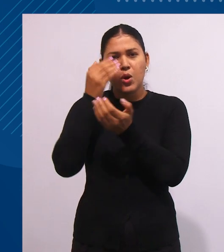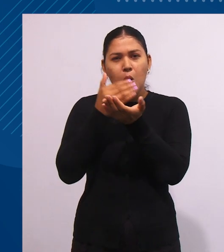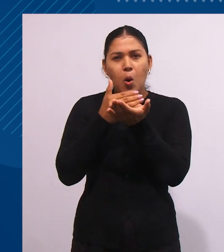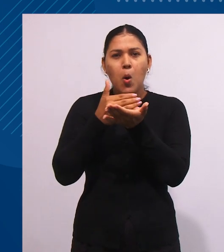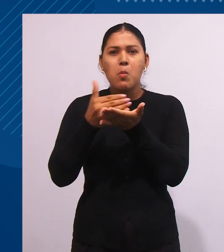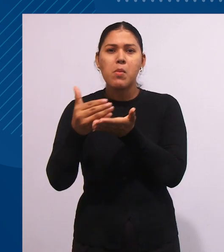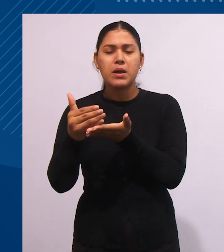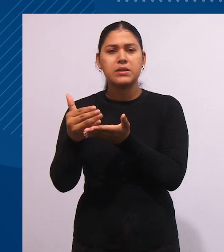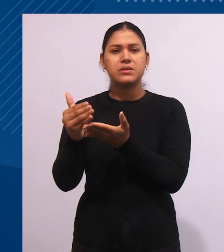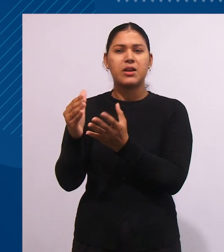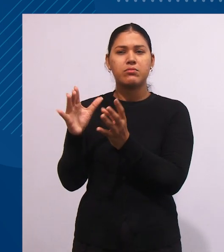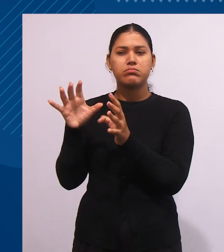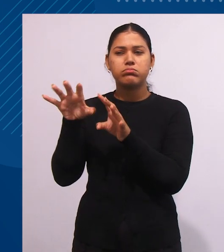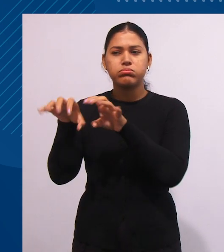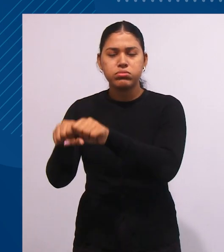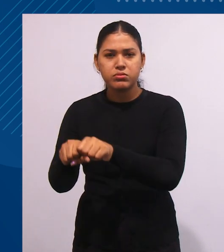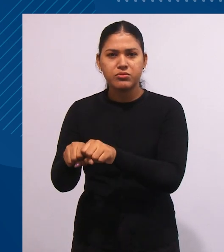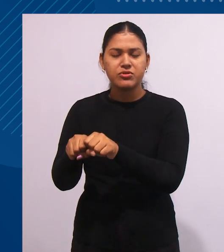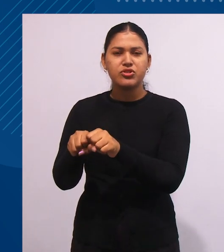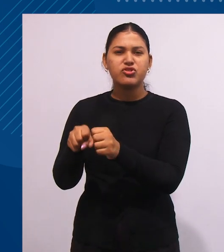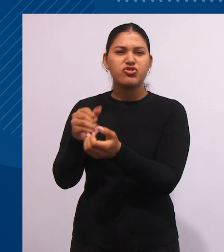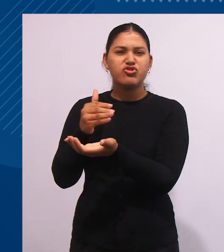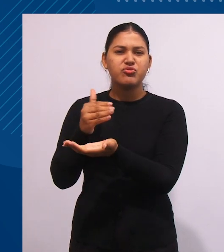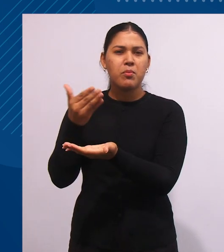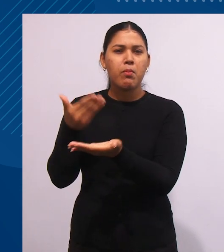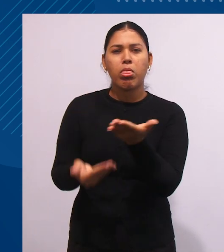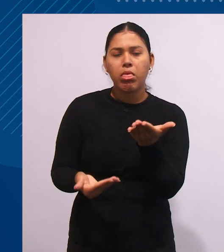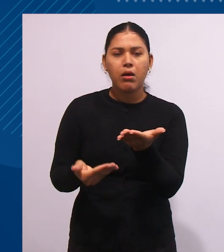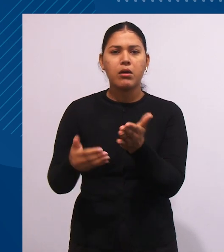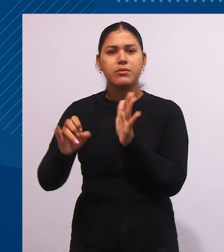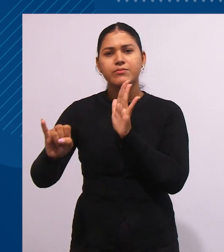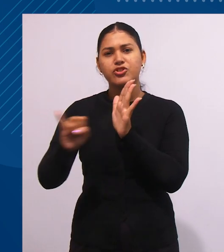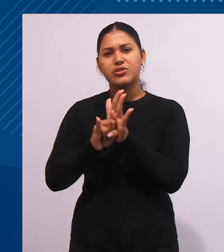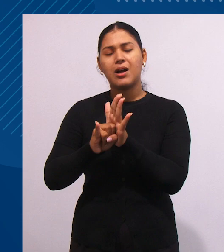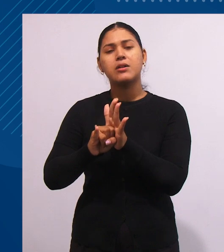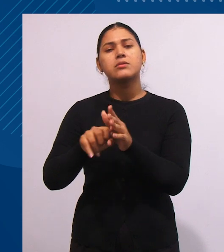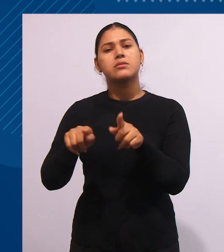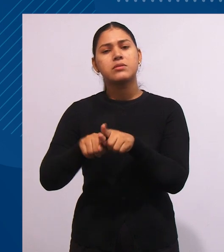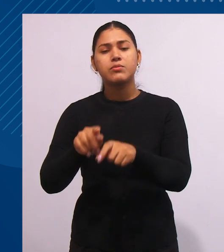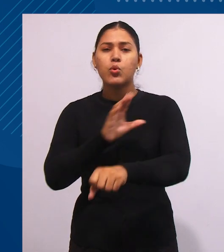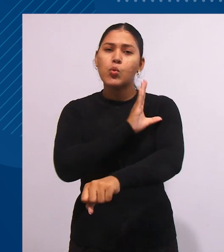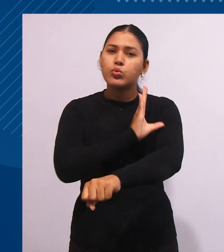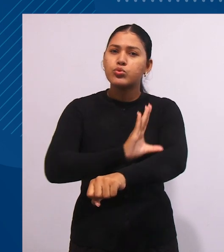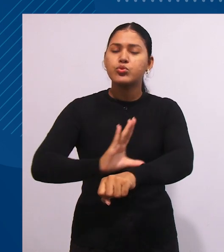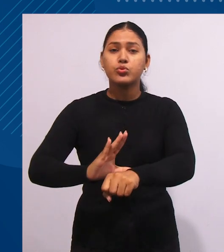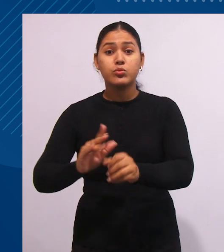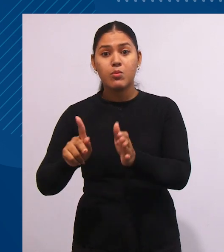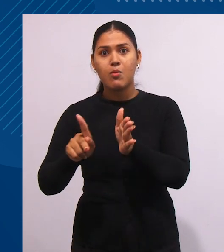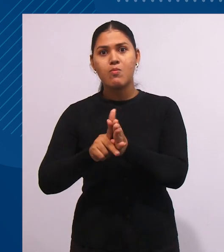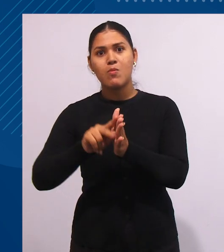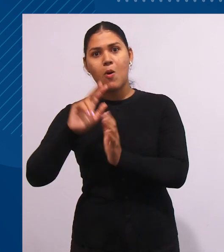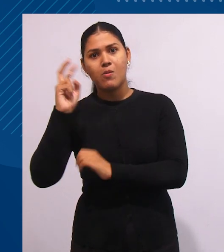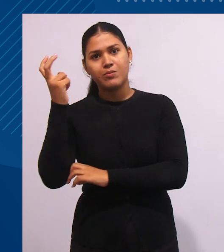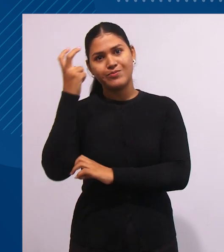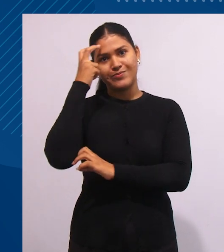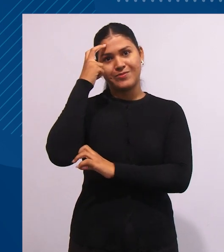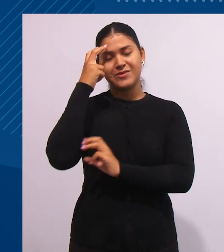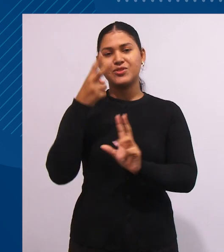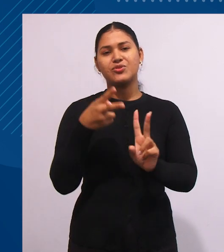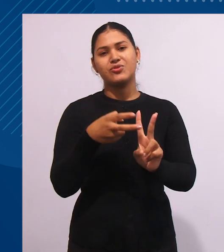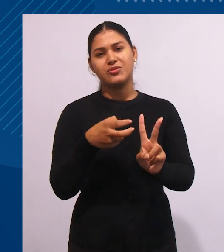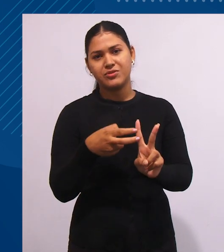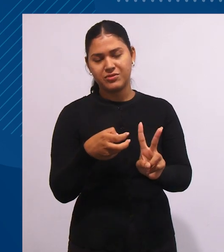vai planificando as identidades, né? Os comportamentos, os gostos, os sentimentos, a partir